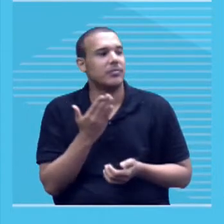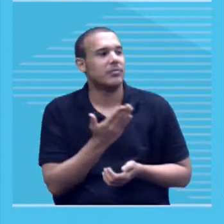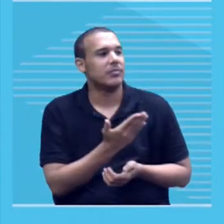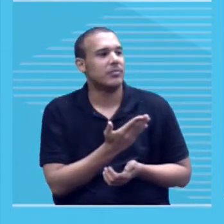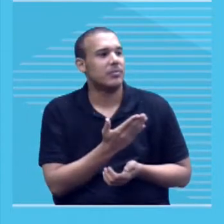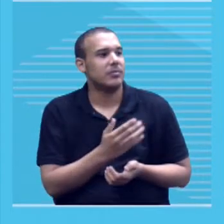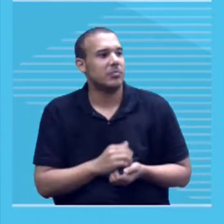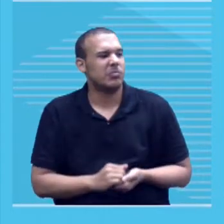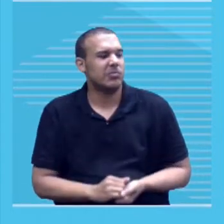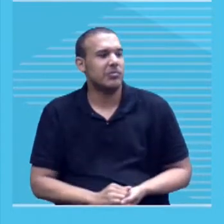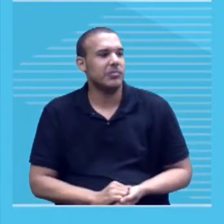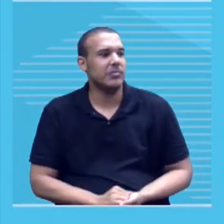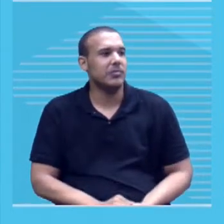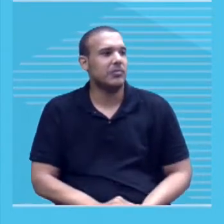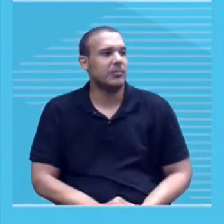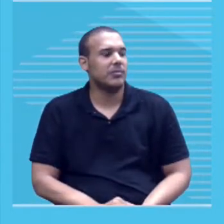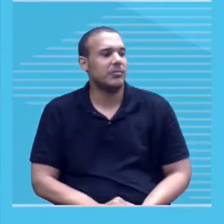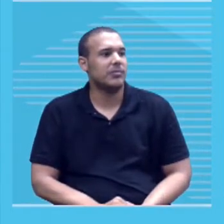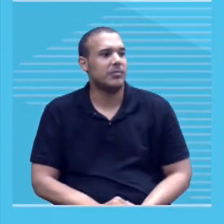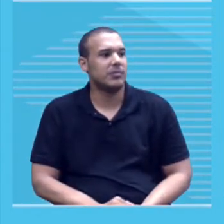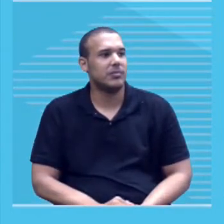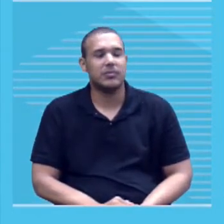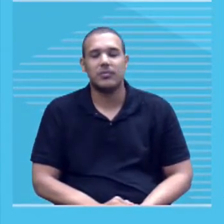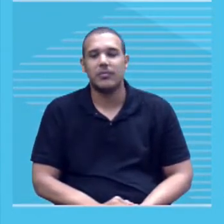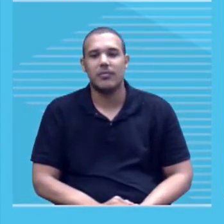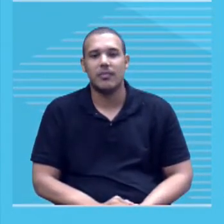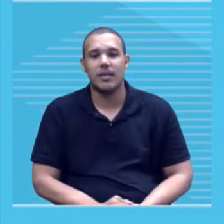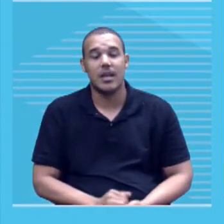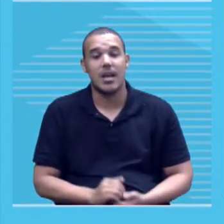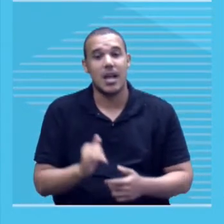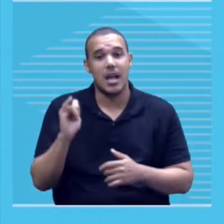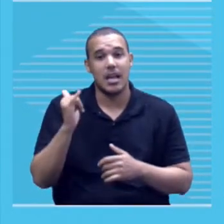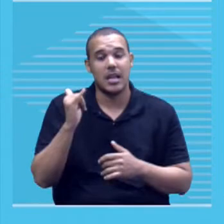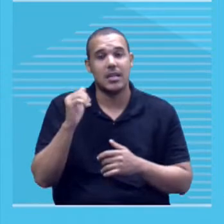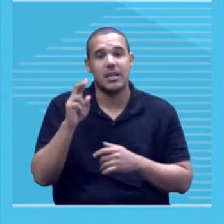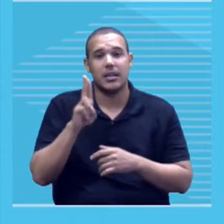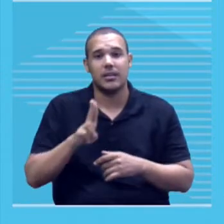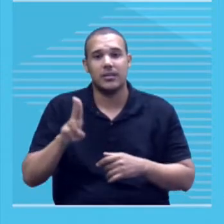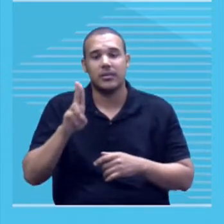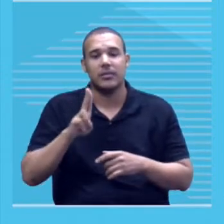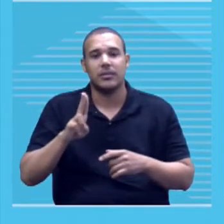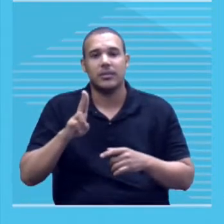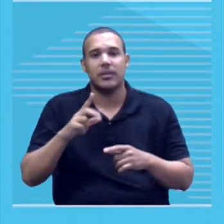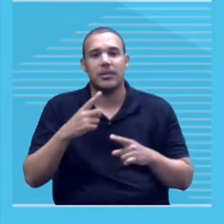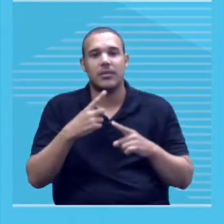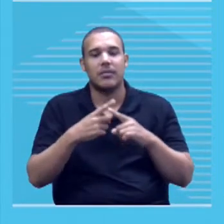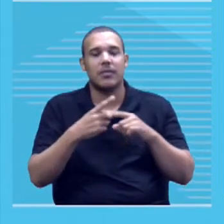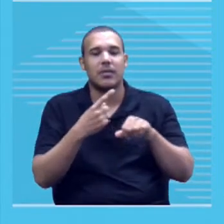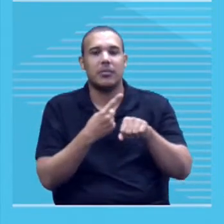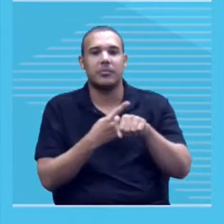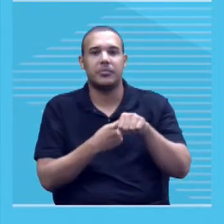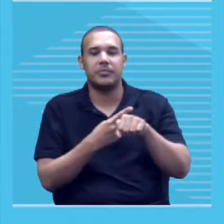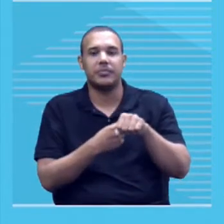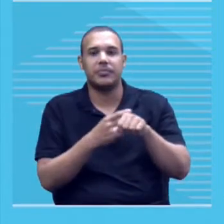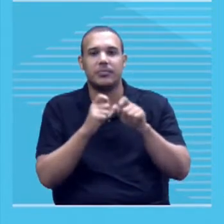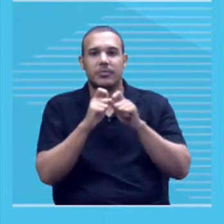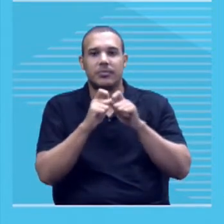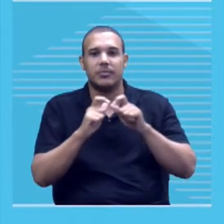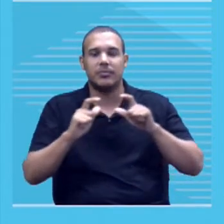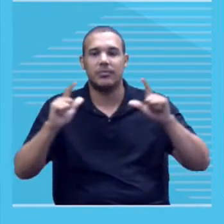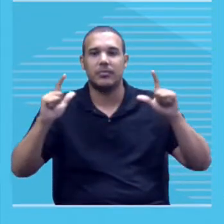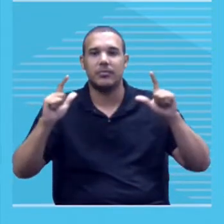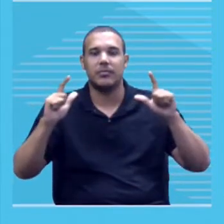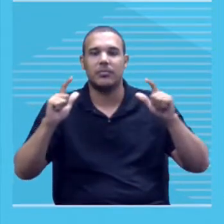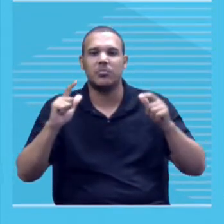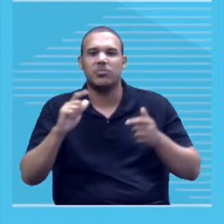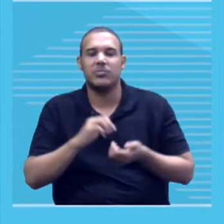dinheiro? O valor em dinheiro é a energia que você consumiu, vezes o tempo que ele ficou ligado